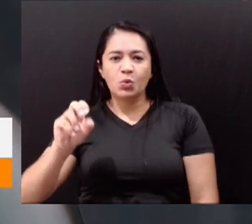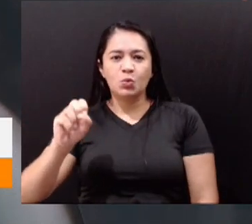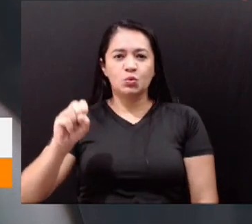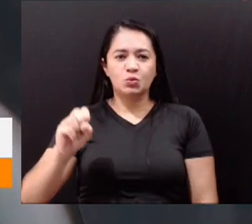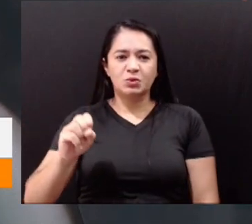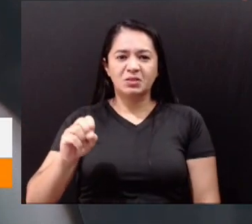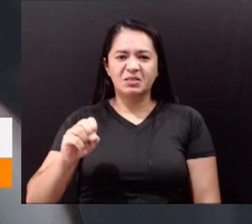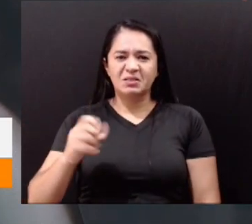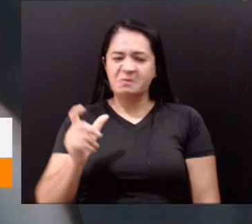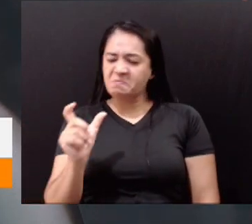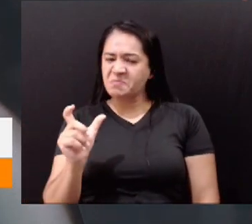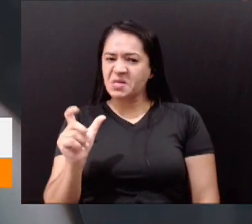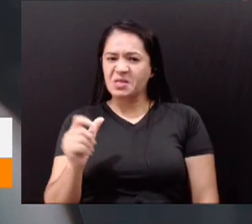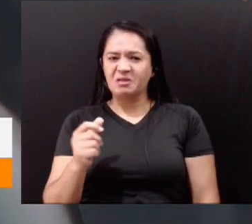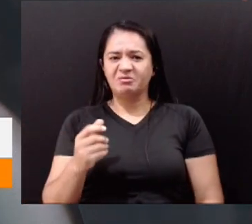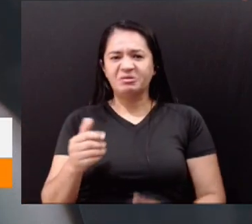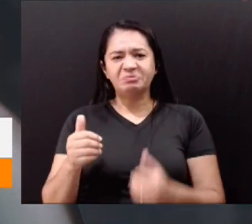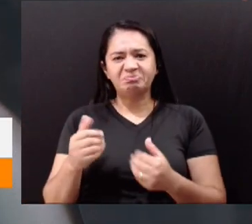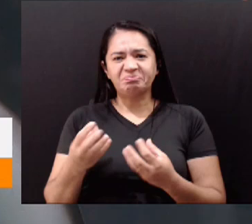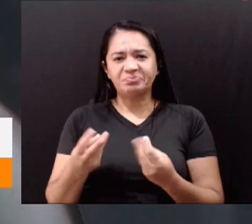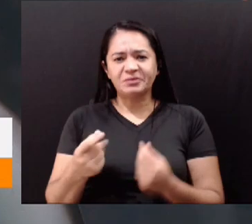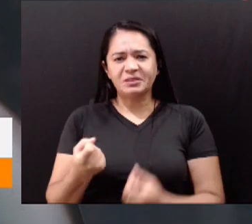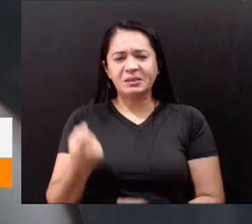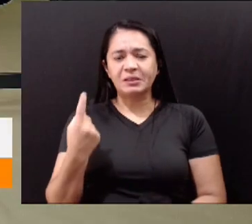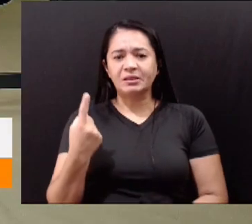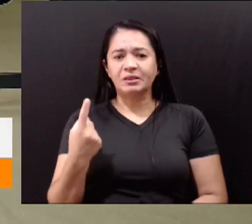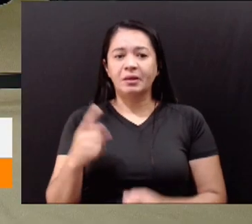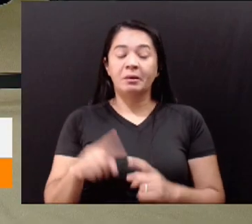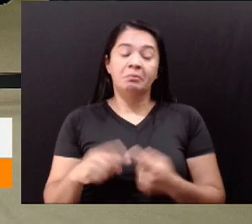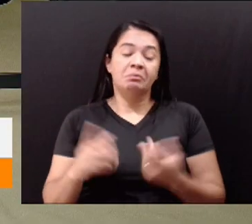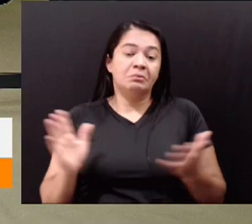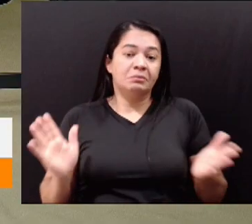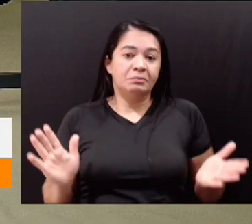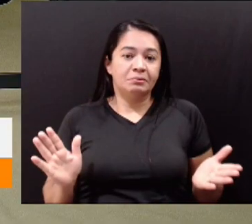desconforto, né, mas, enfim. Pois é, né,